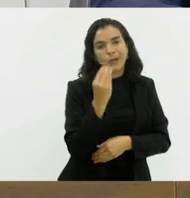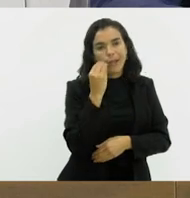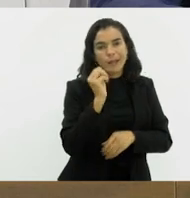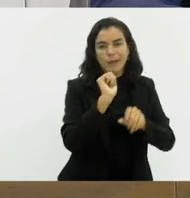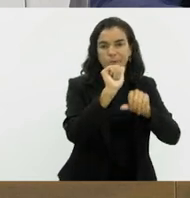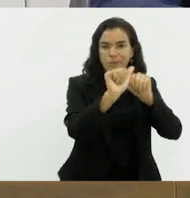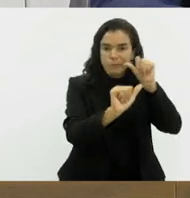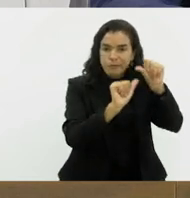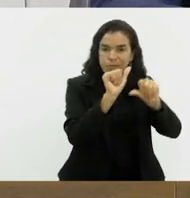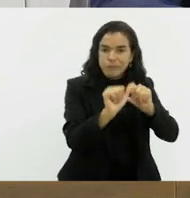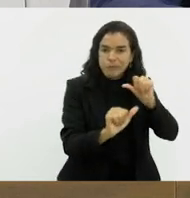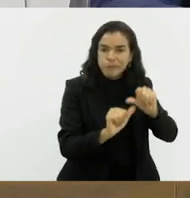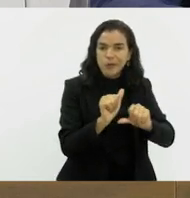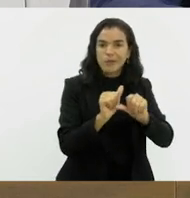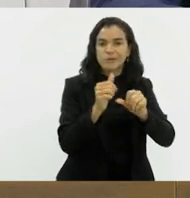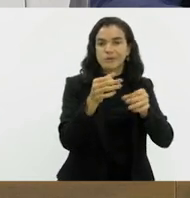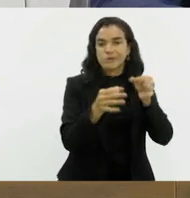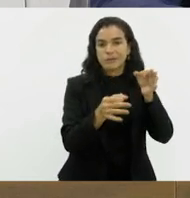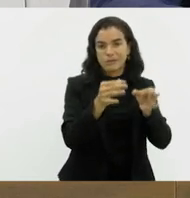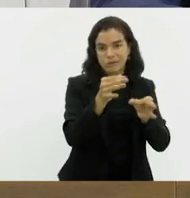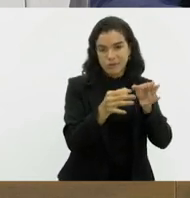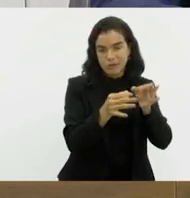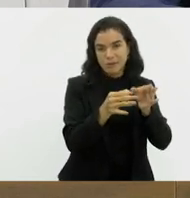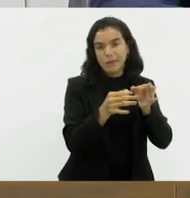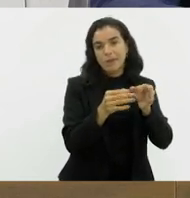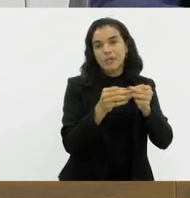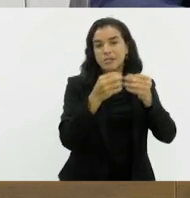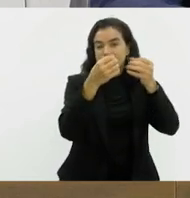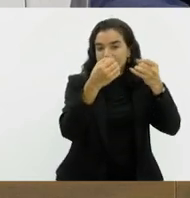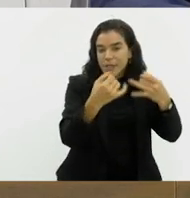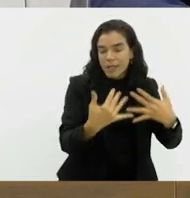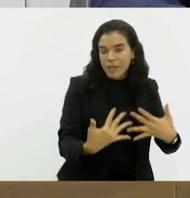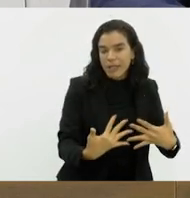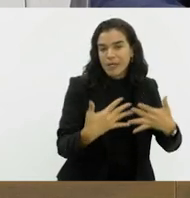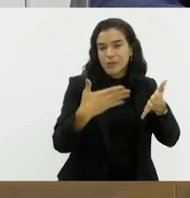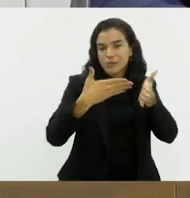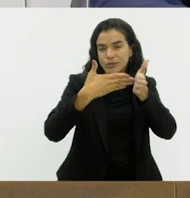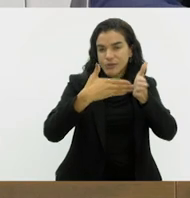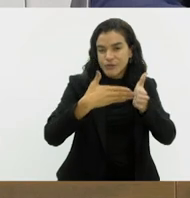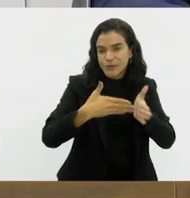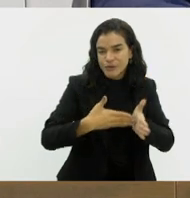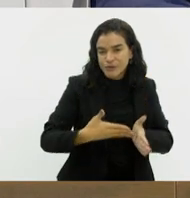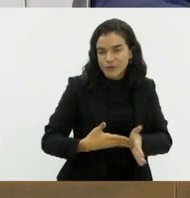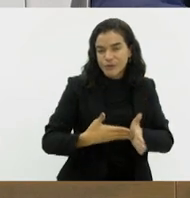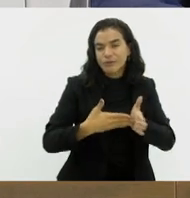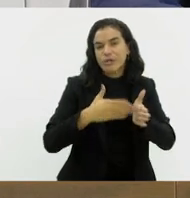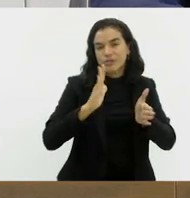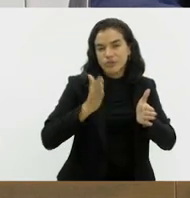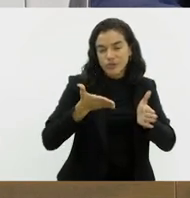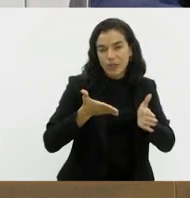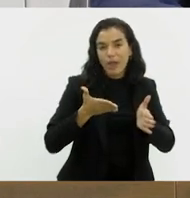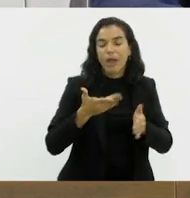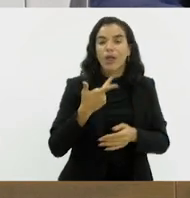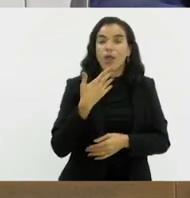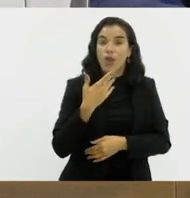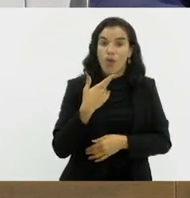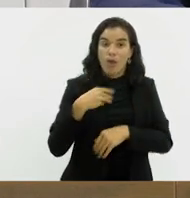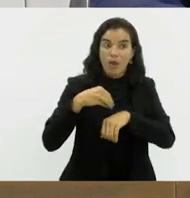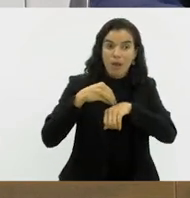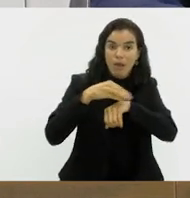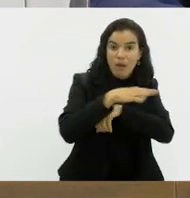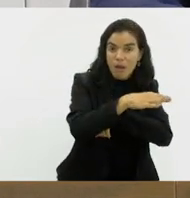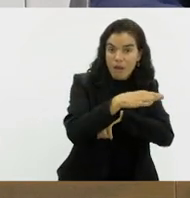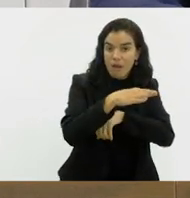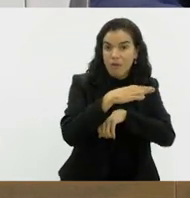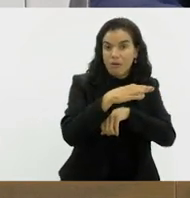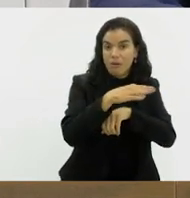atualizar a justiça sobre toda essa dificuldade que vinha sendo enfrentada, inclusive comunicar a